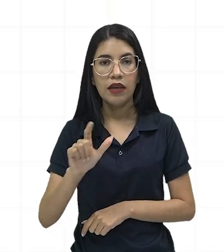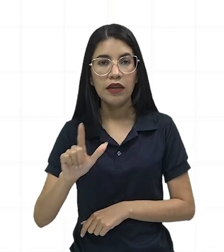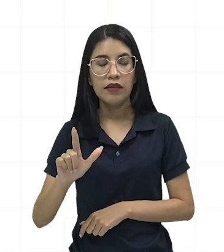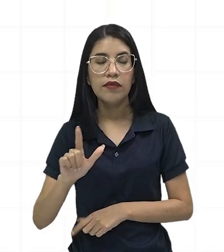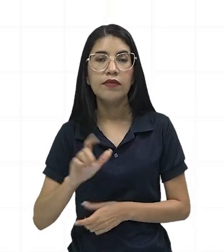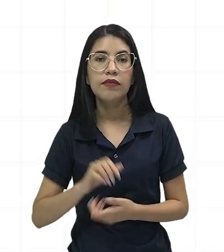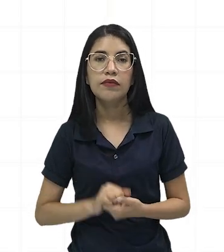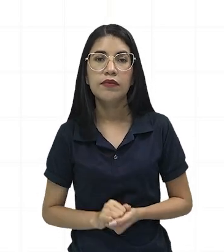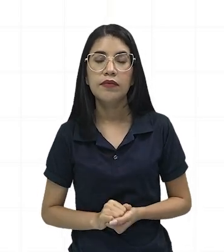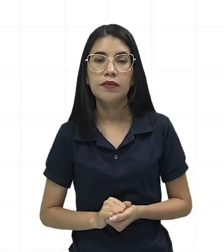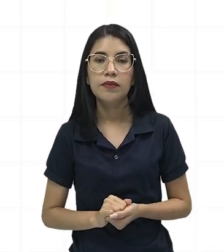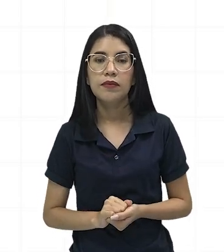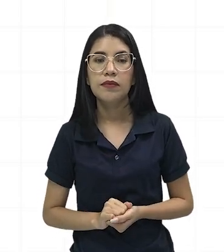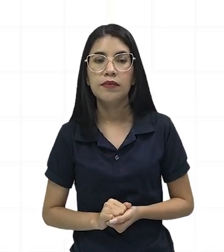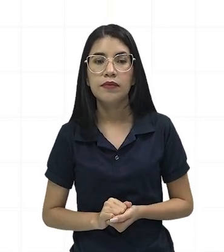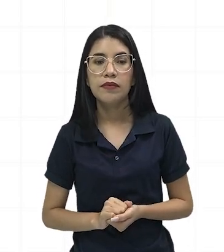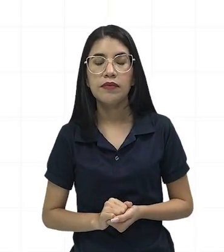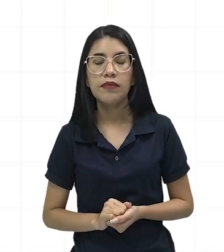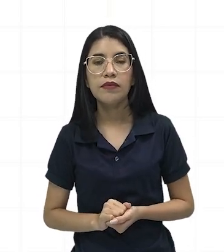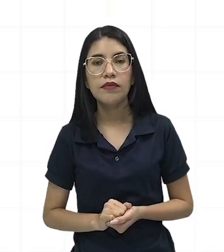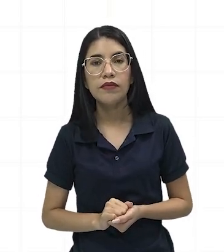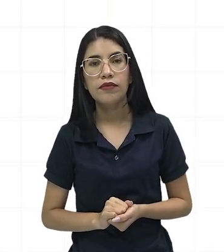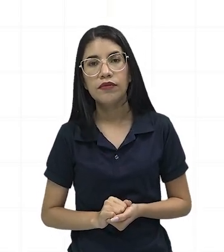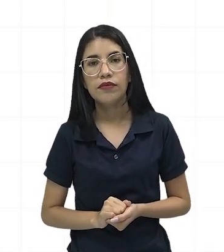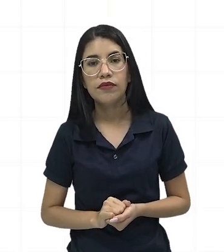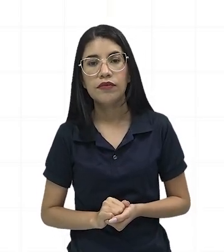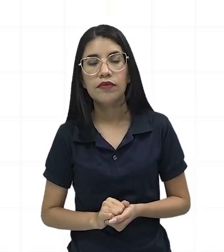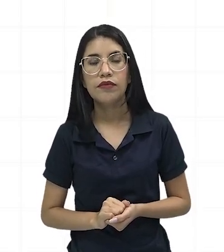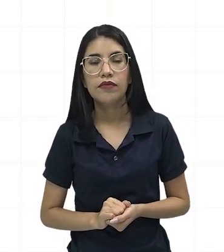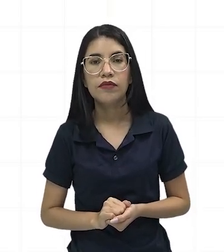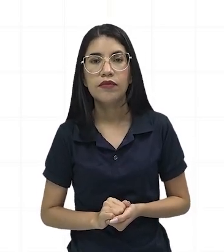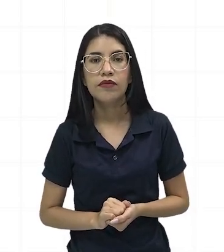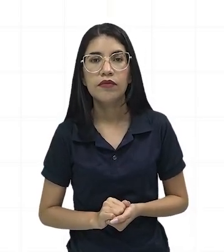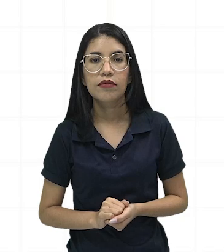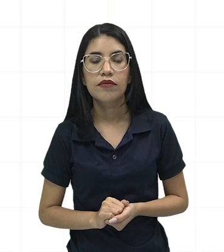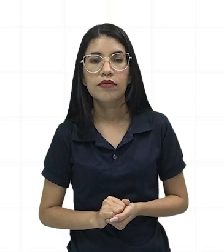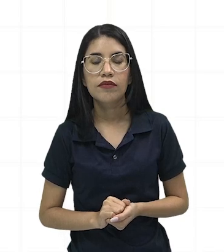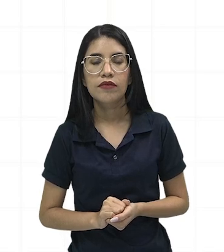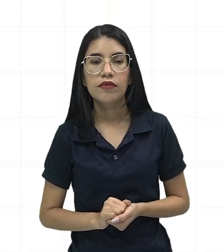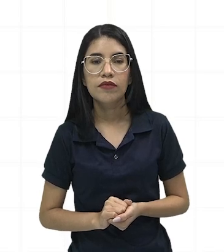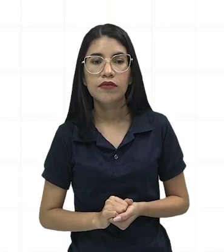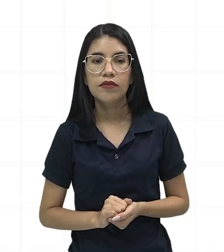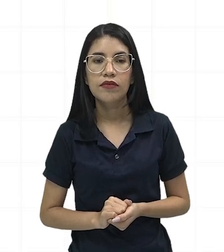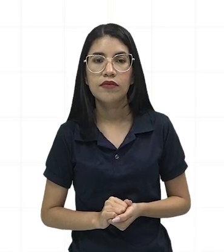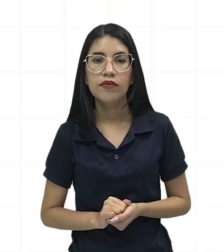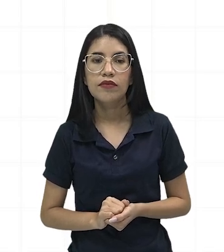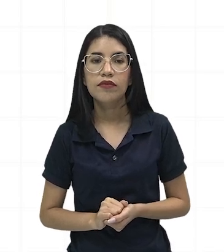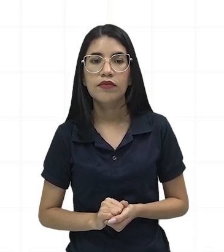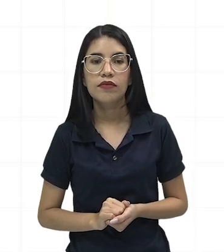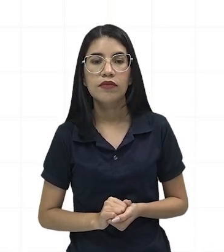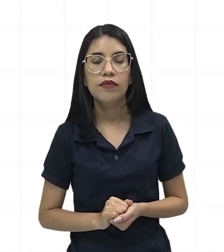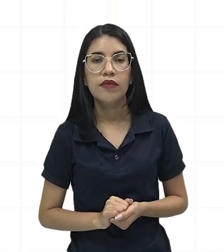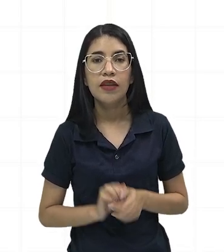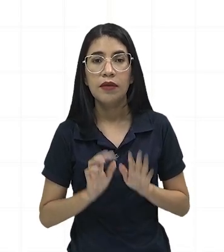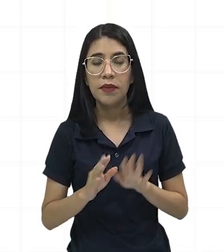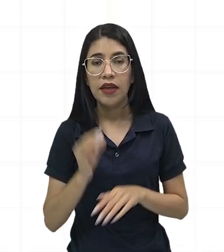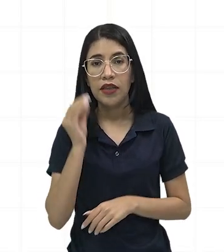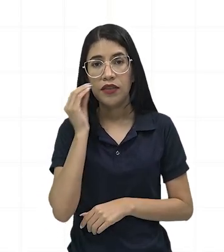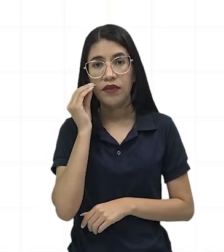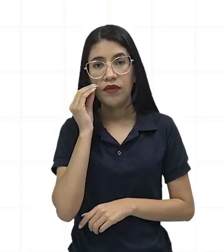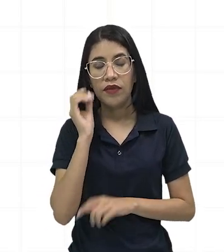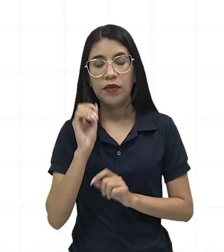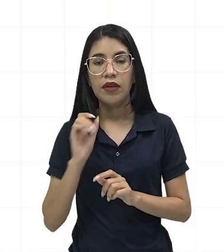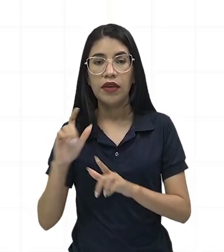e ângulo, né? No caso aqui, o ângulo que fica oposto a esse lado. Mas o que a gente está verificando aqui, ó?